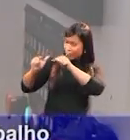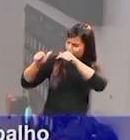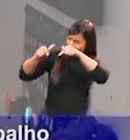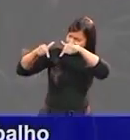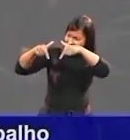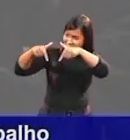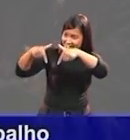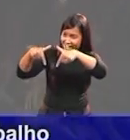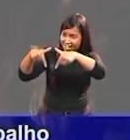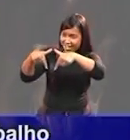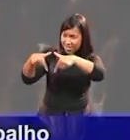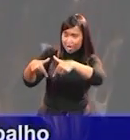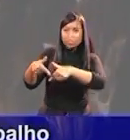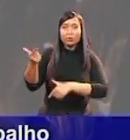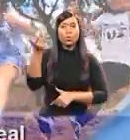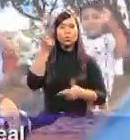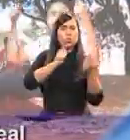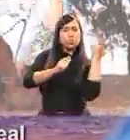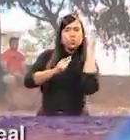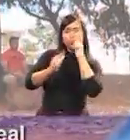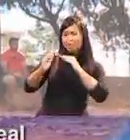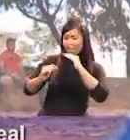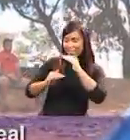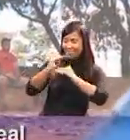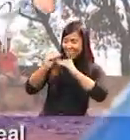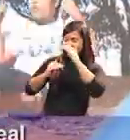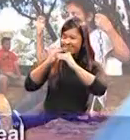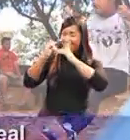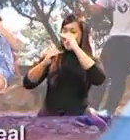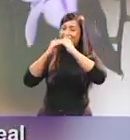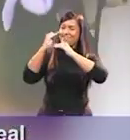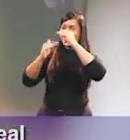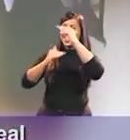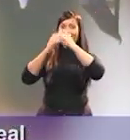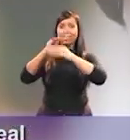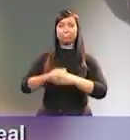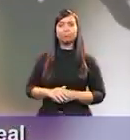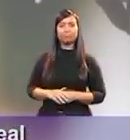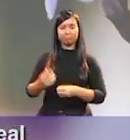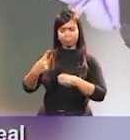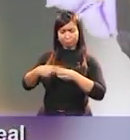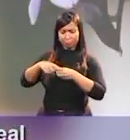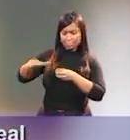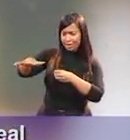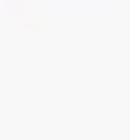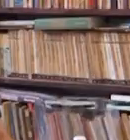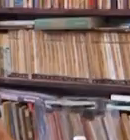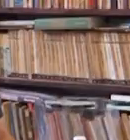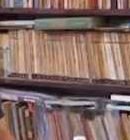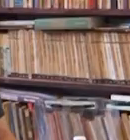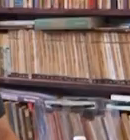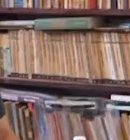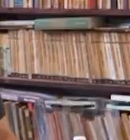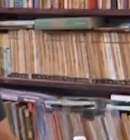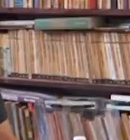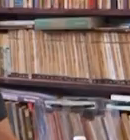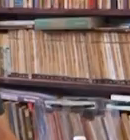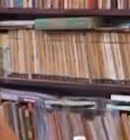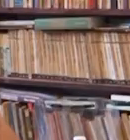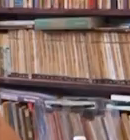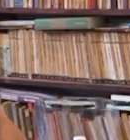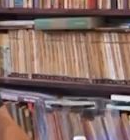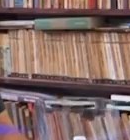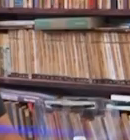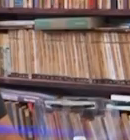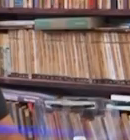luta e trabalho brotam flores de puro ideal. Essa cadência rítmica